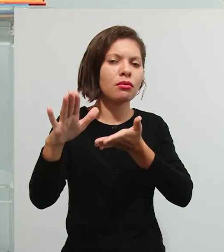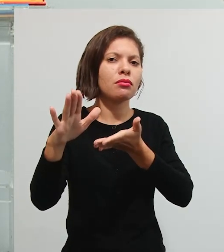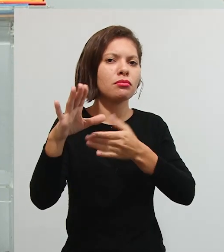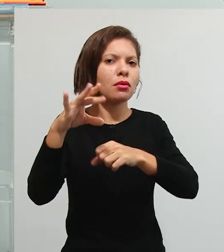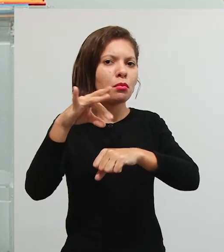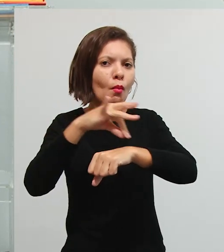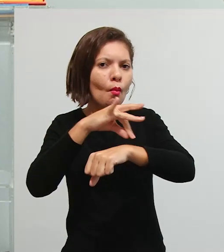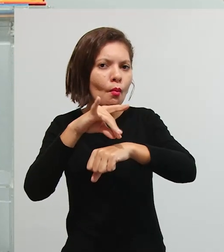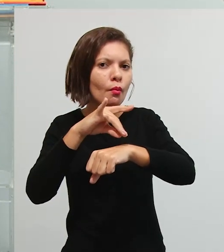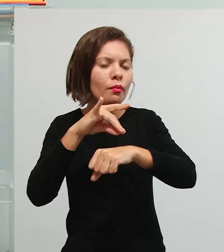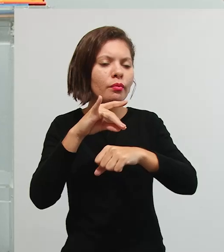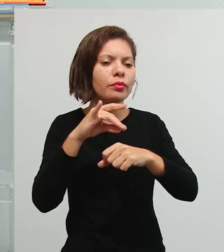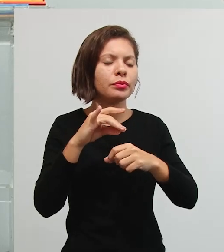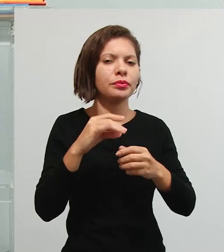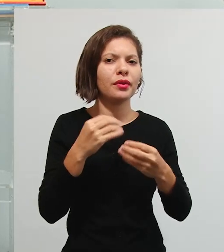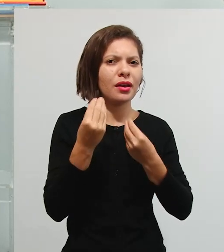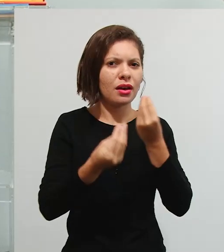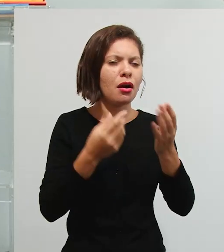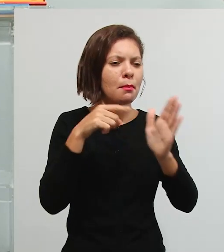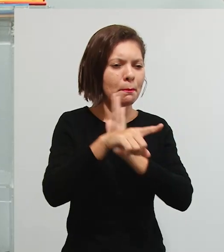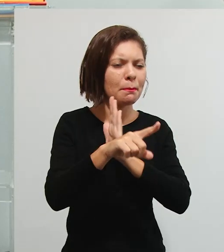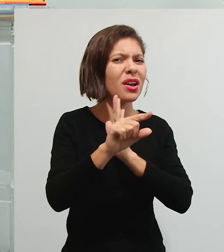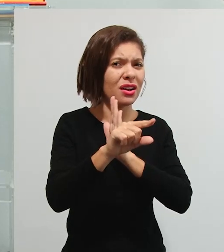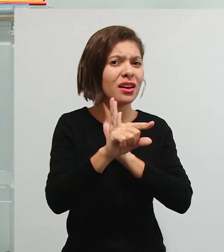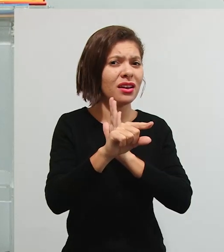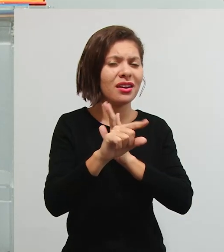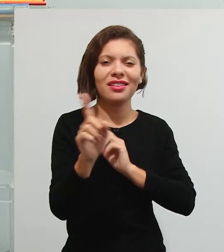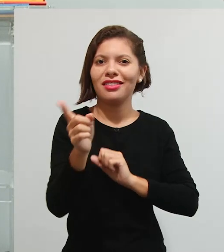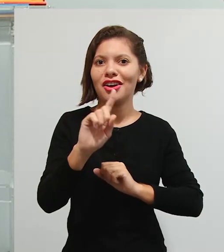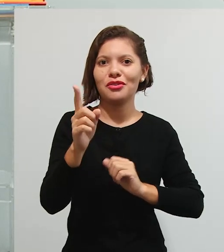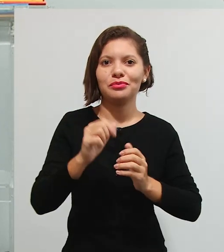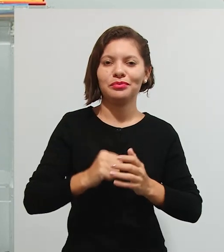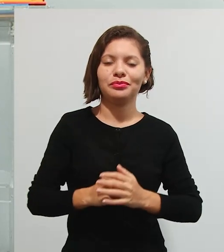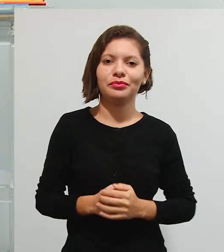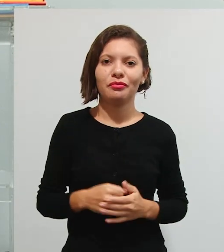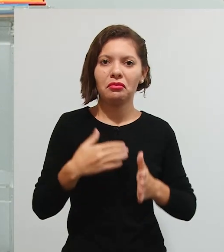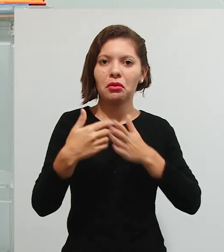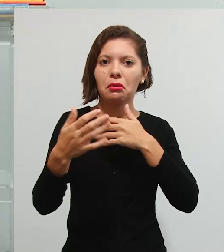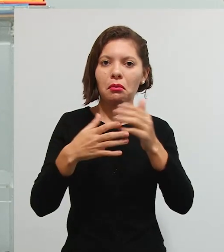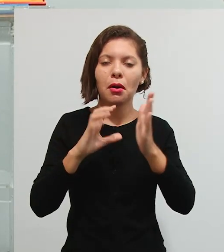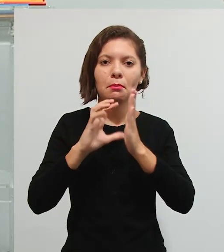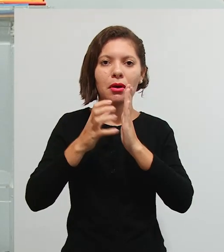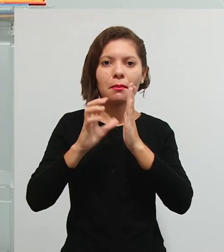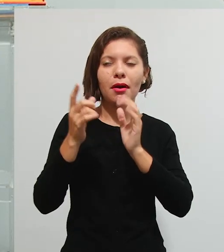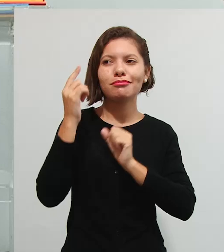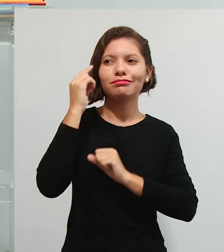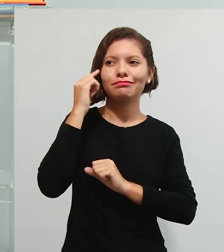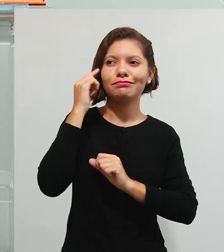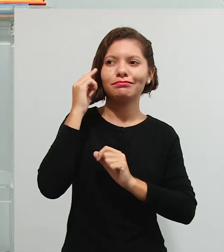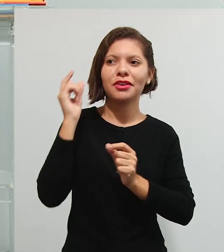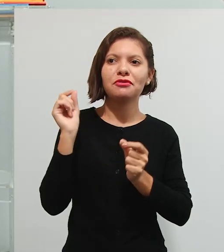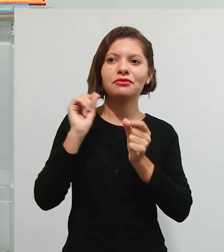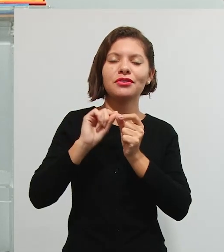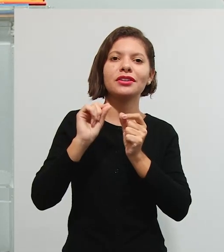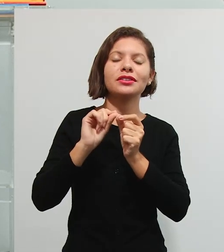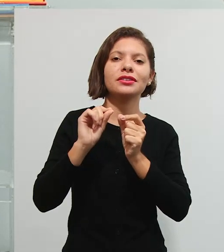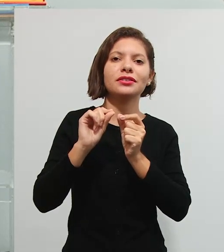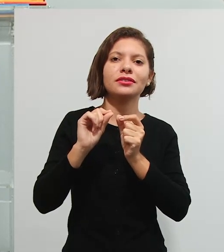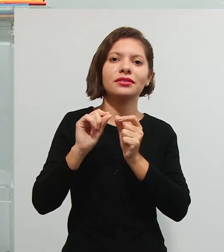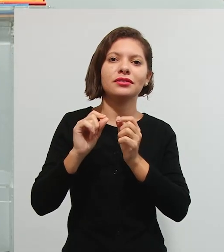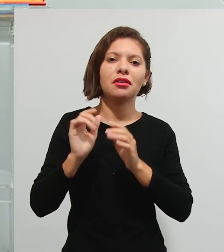realidade? Quais as necessidades dessas pessoas? Então, você tem que ouvir essas pessoas, e isso que o Design Thinking prega, para